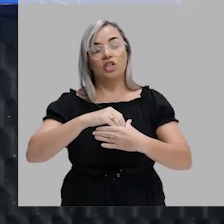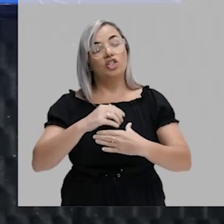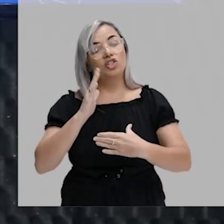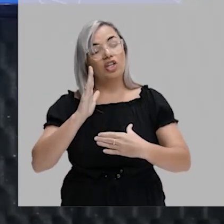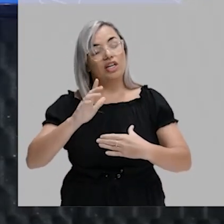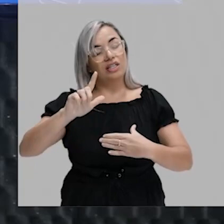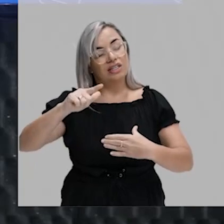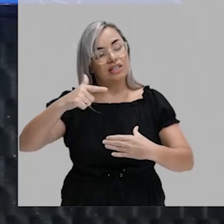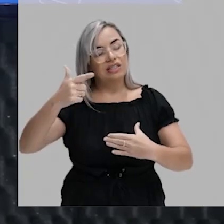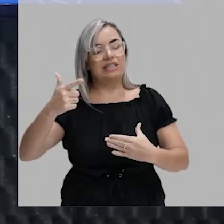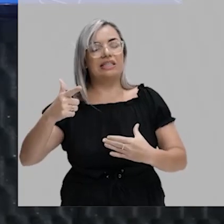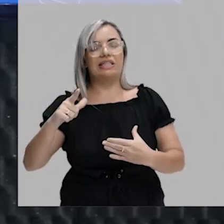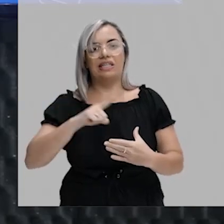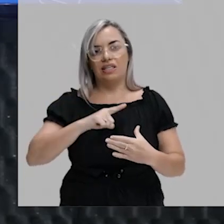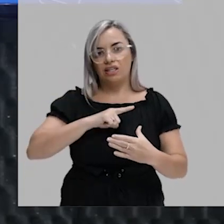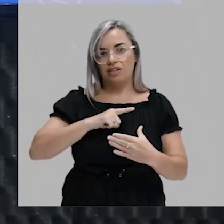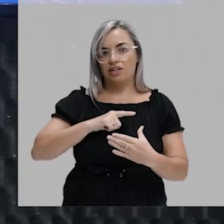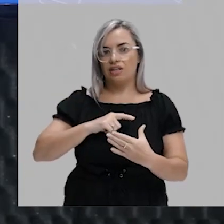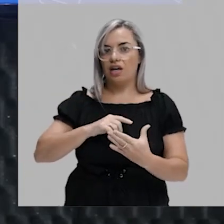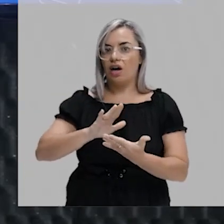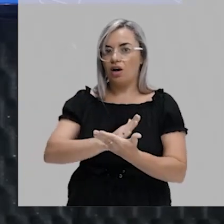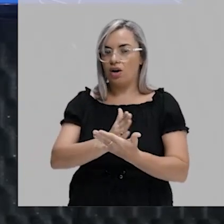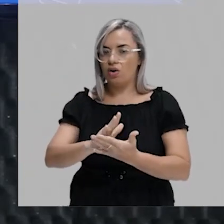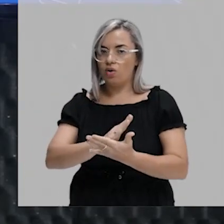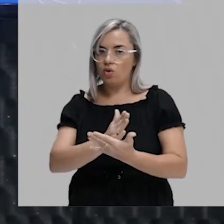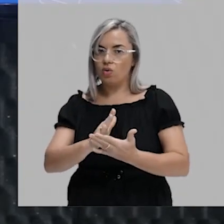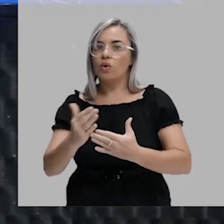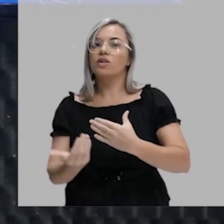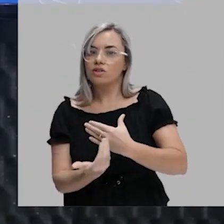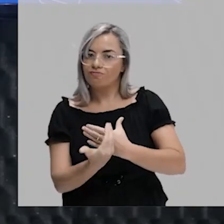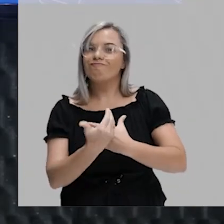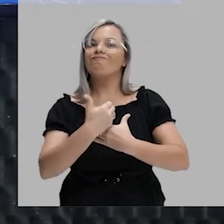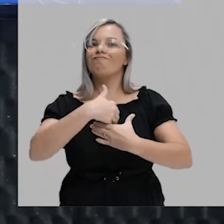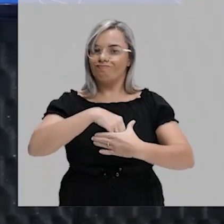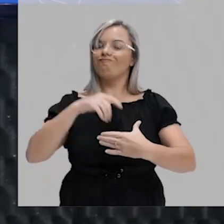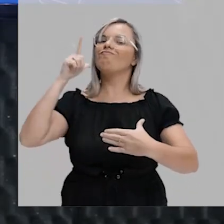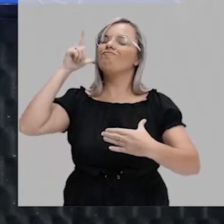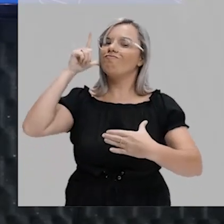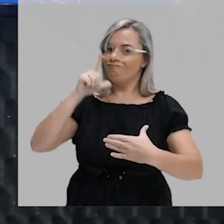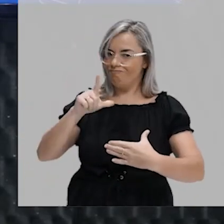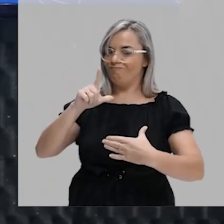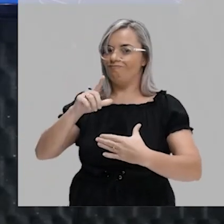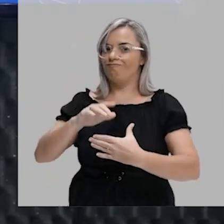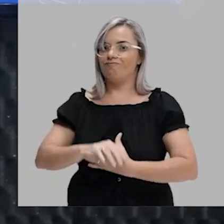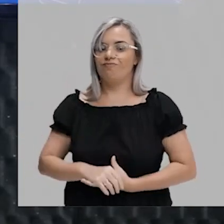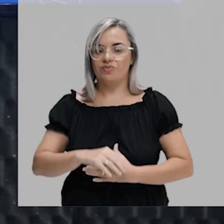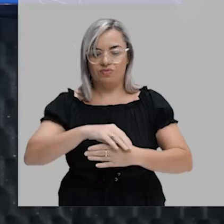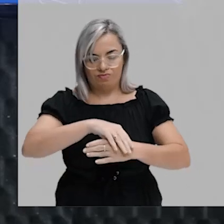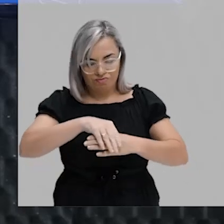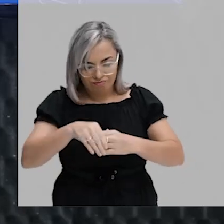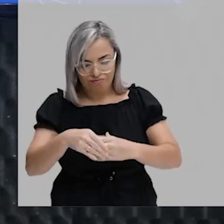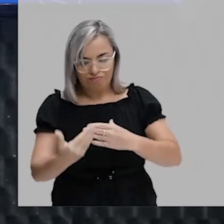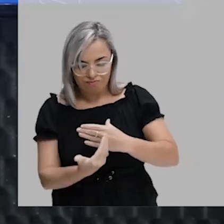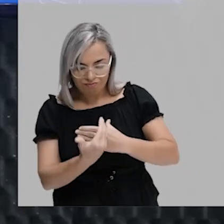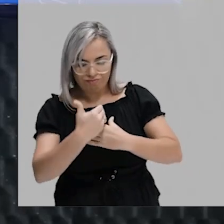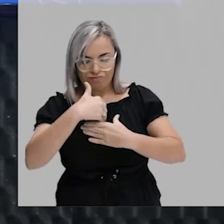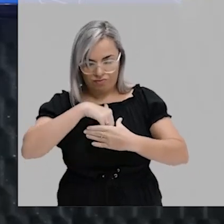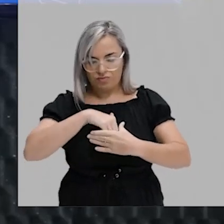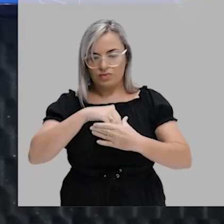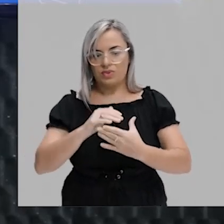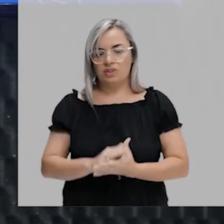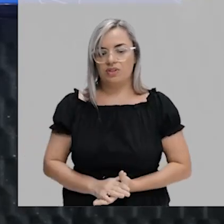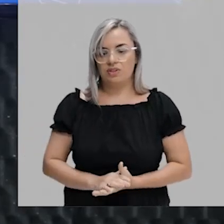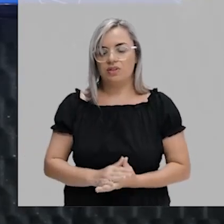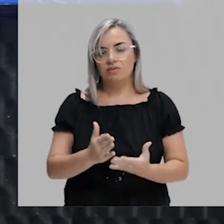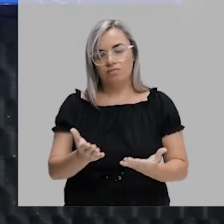atravessar. Ou seja, elas permeiam por meio da membrana, né? Elas conseguem atravessar. Então, a gente diz que